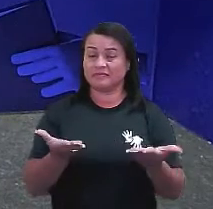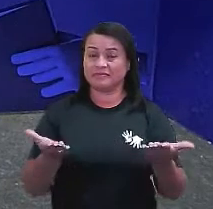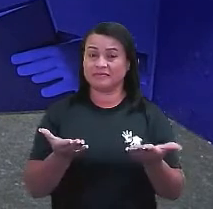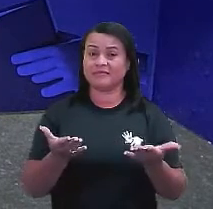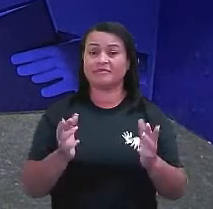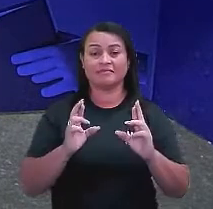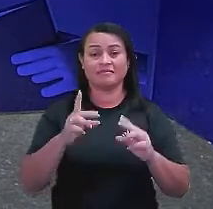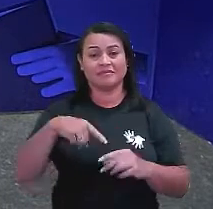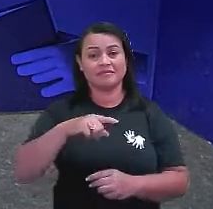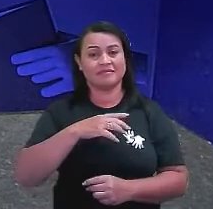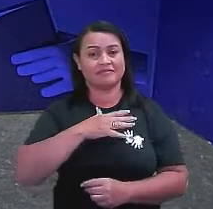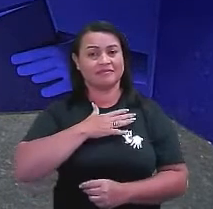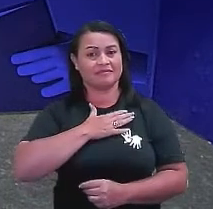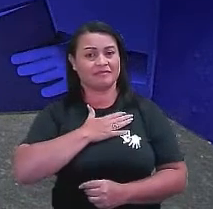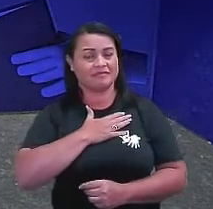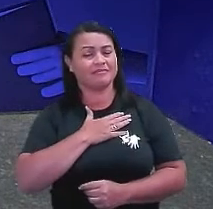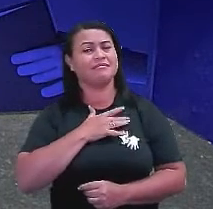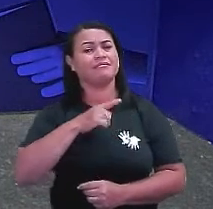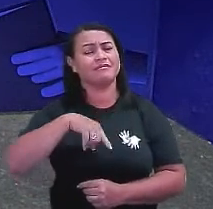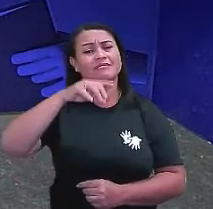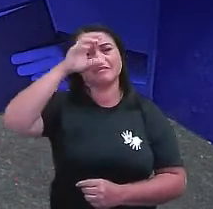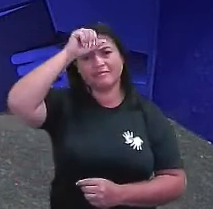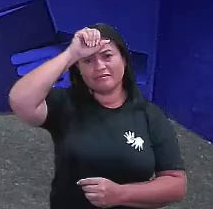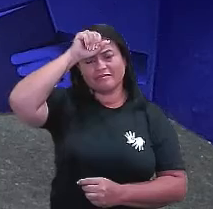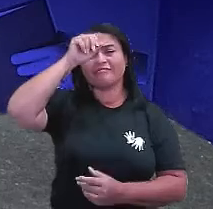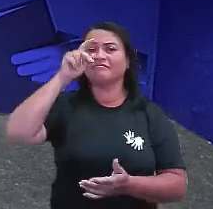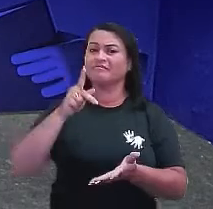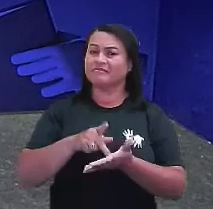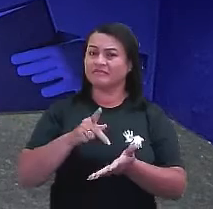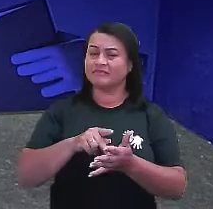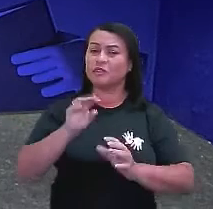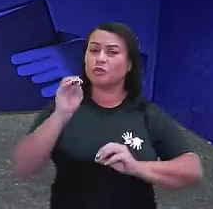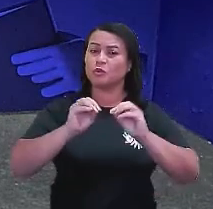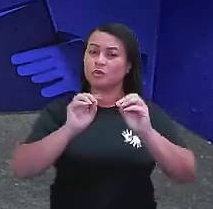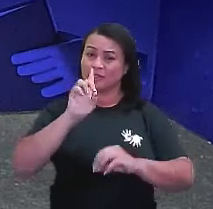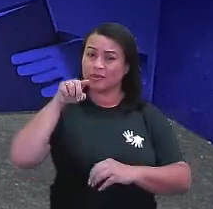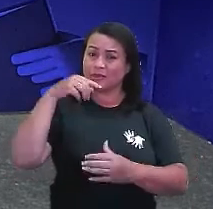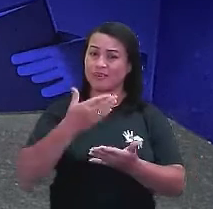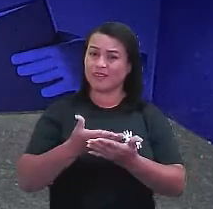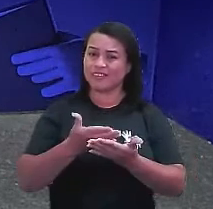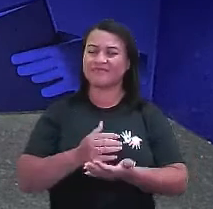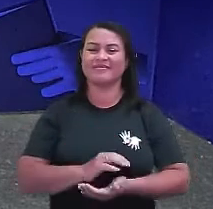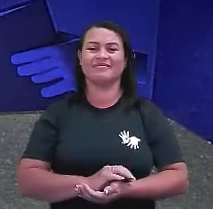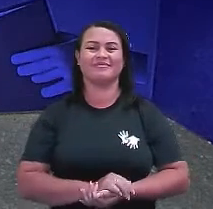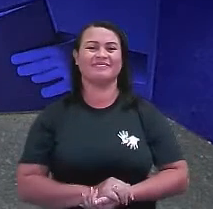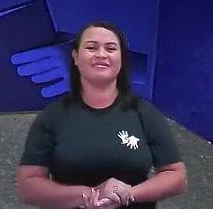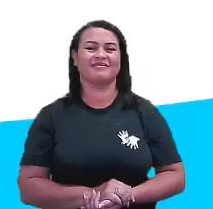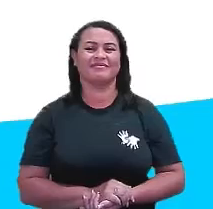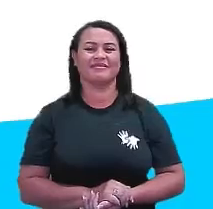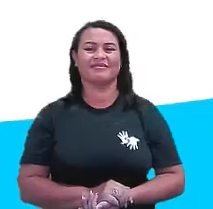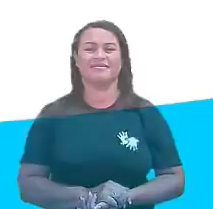Eu espero que você tenha gostado e que você tenha aprendido bastante. Um beijo e até a próxima aula.